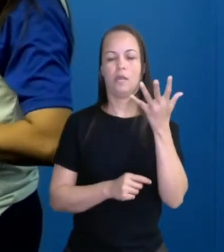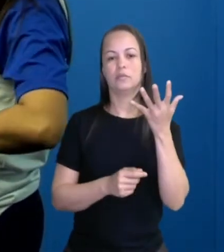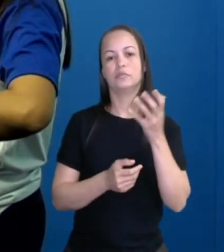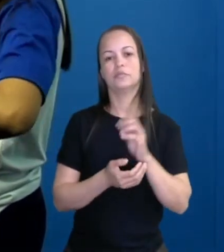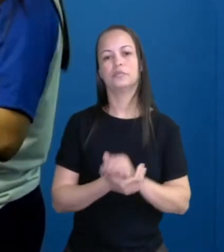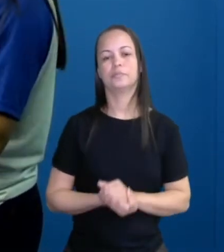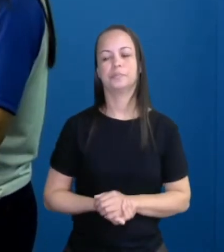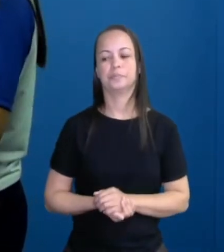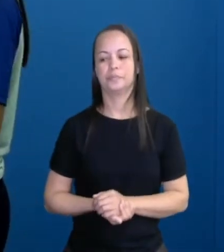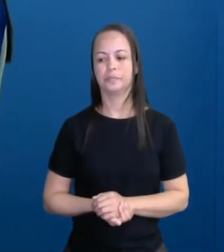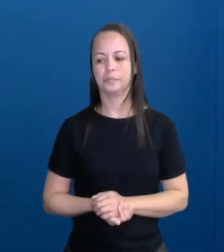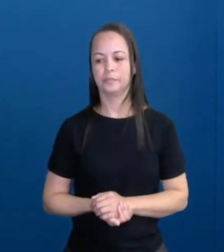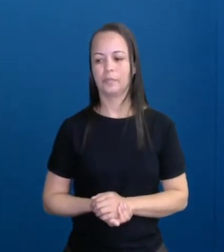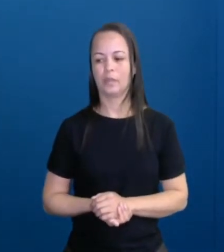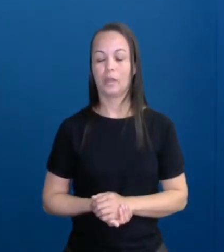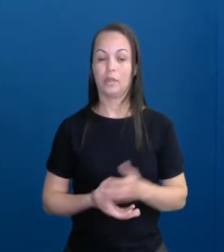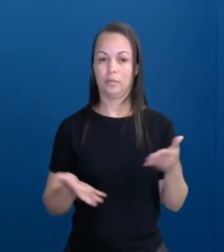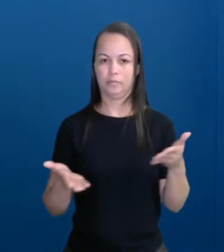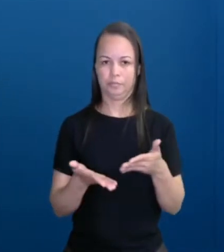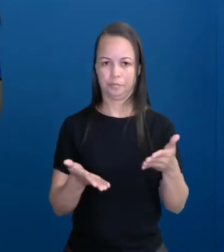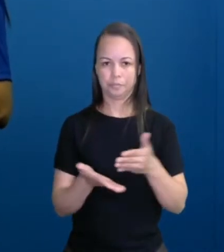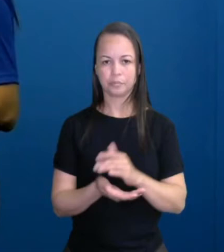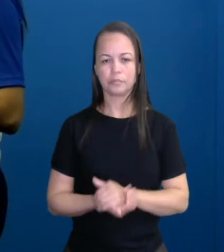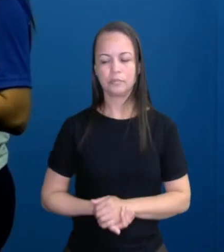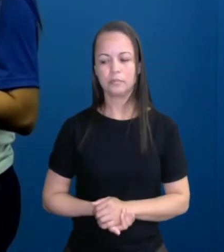gente fazer. E essa daqui agora.